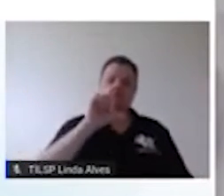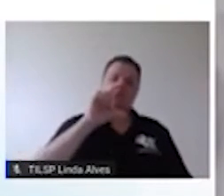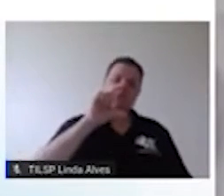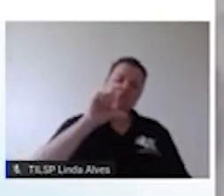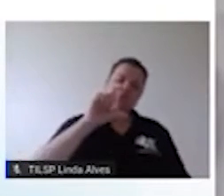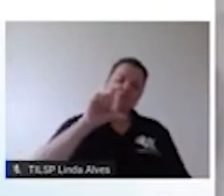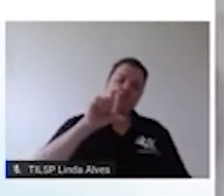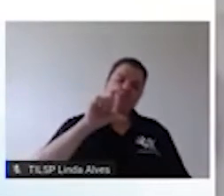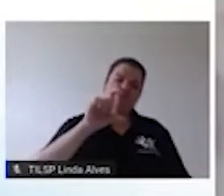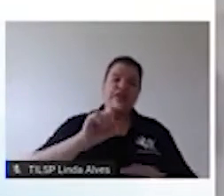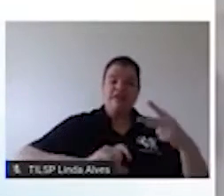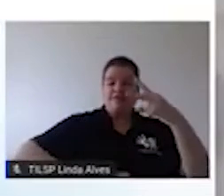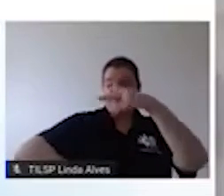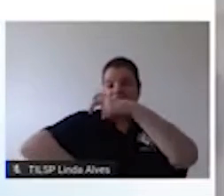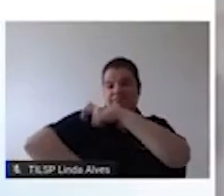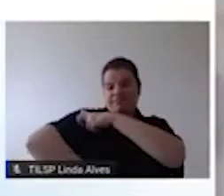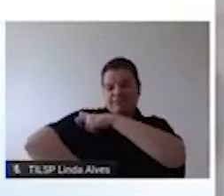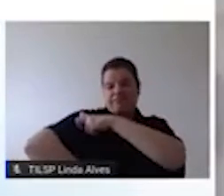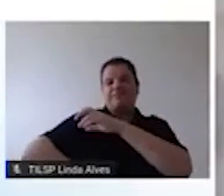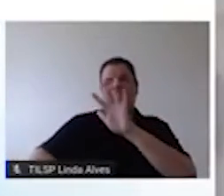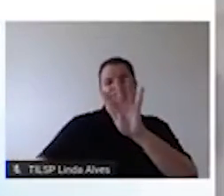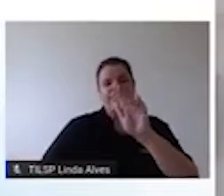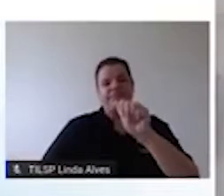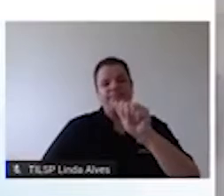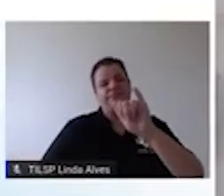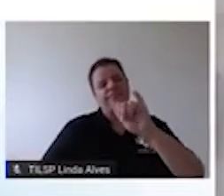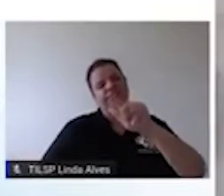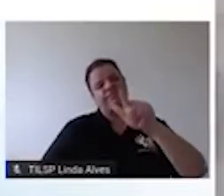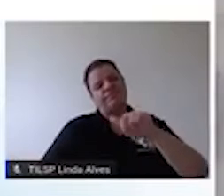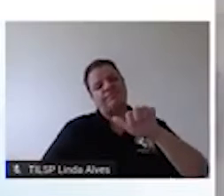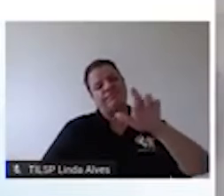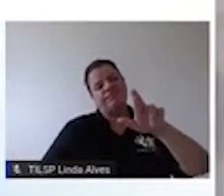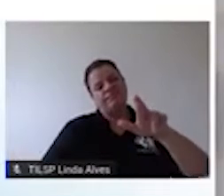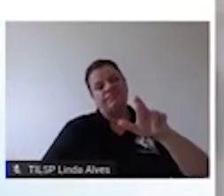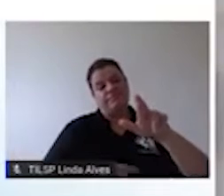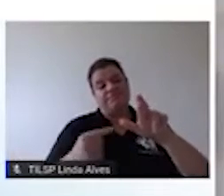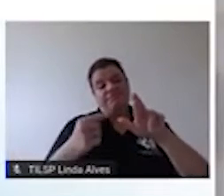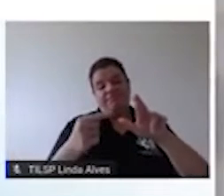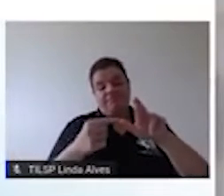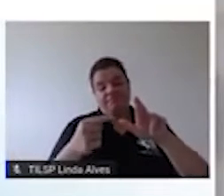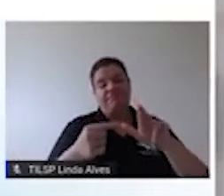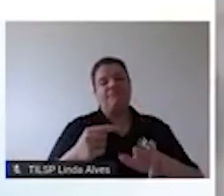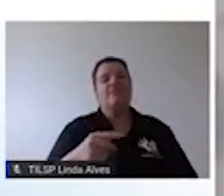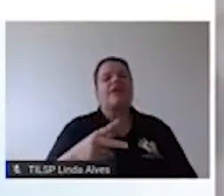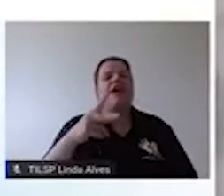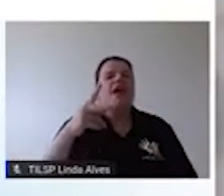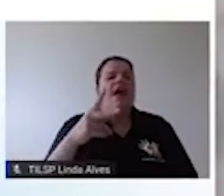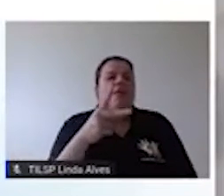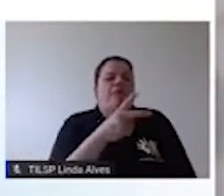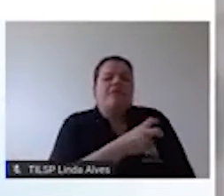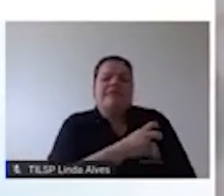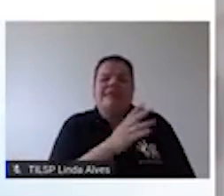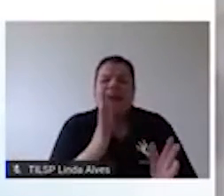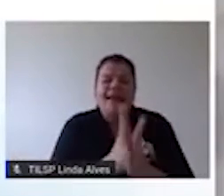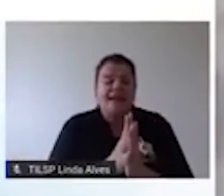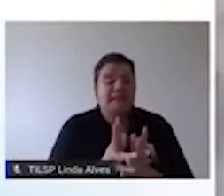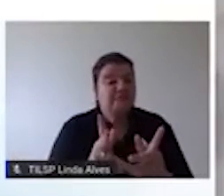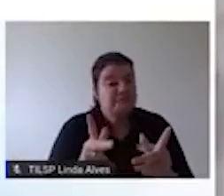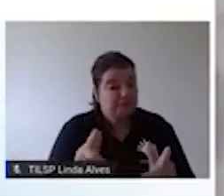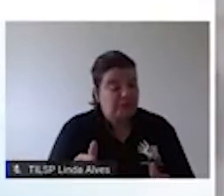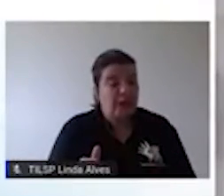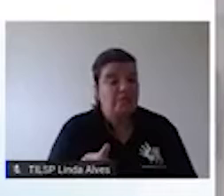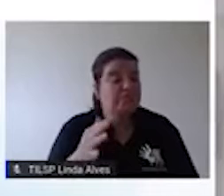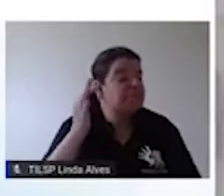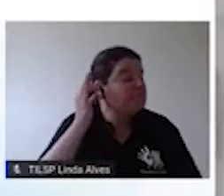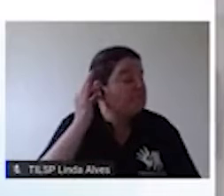um vidrinho da vacina da Pfizer. A vacina da Pfizer, que é uma vacina espetacular, ao que tudo indica, além